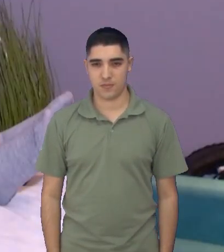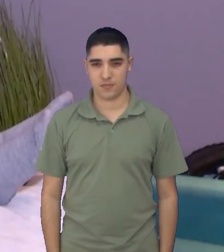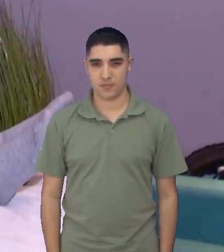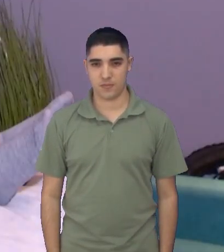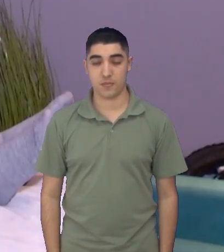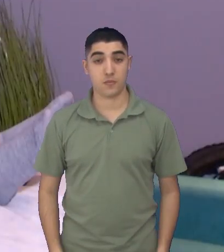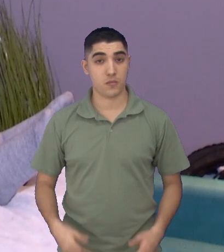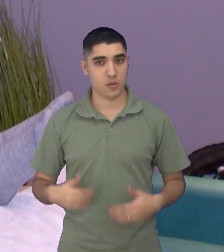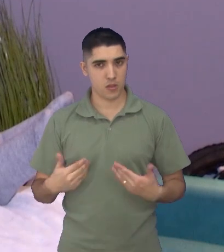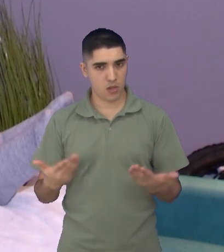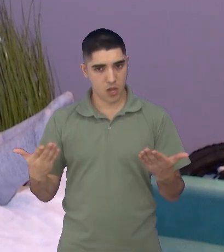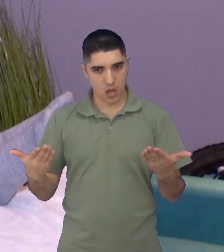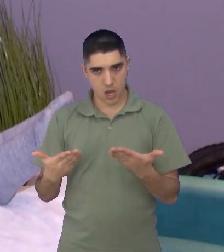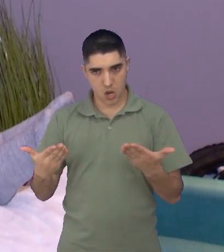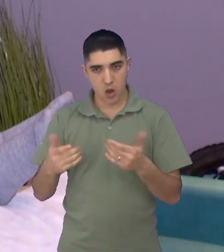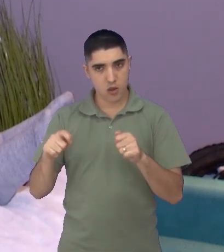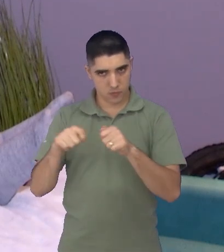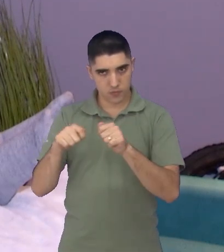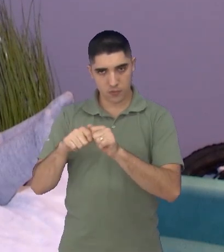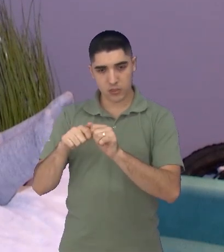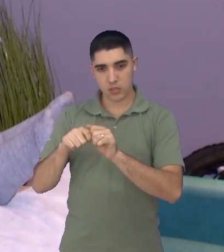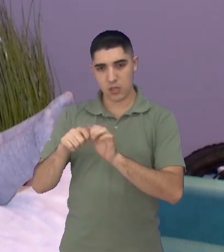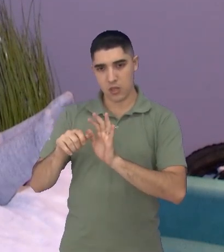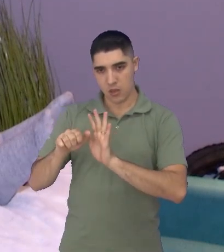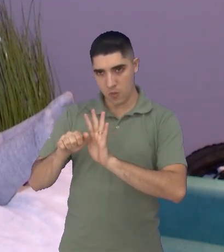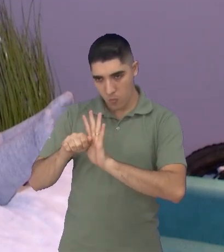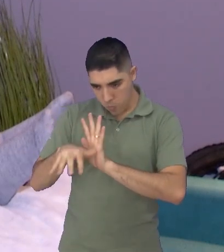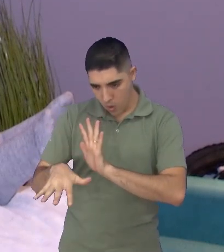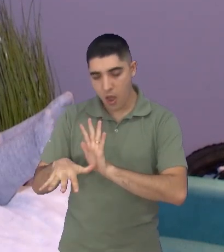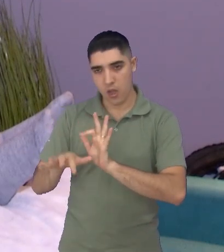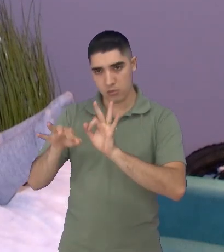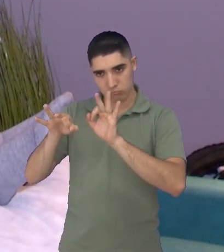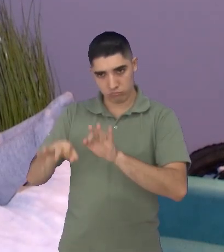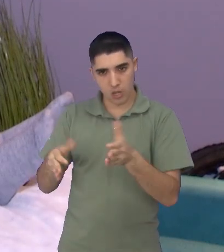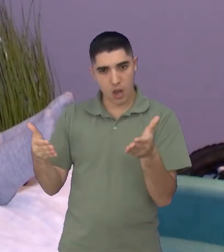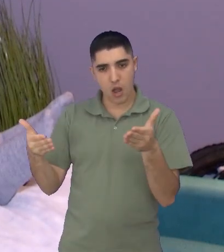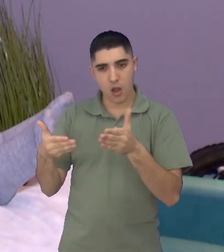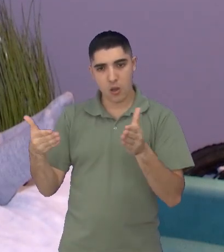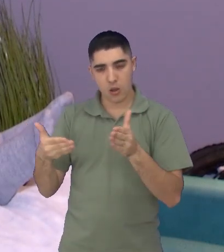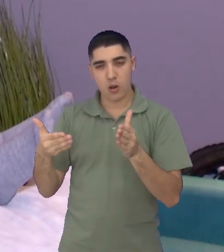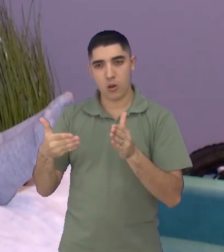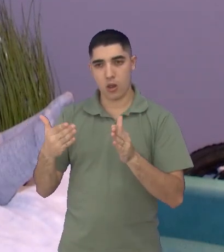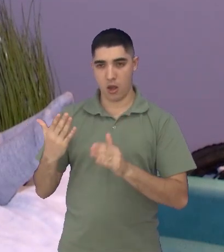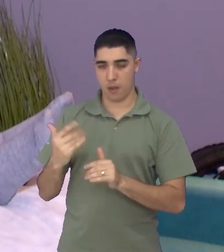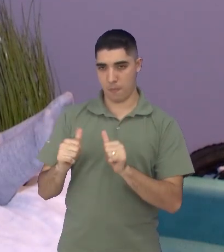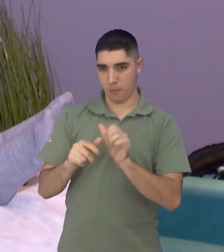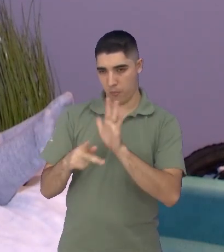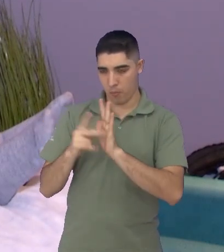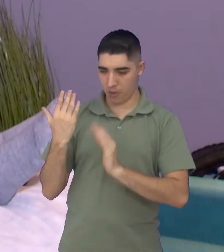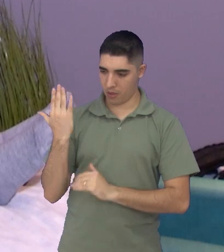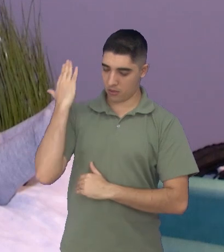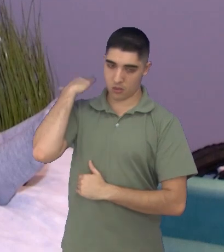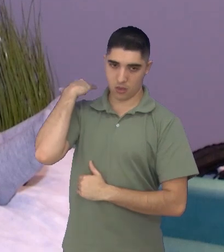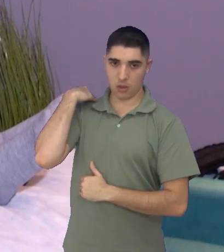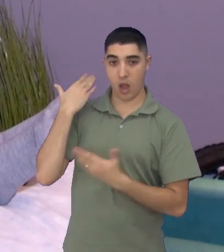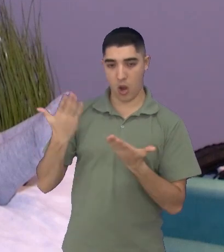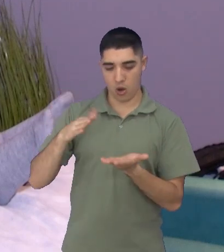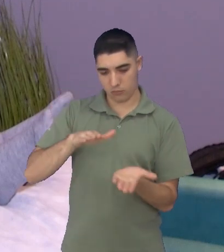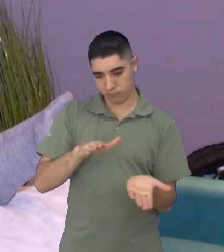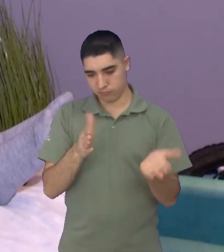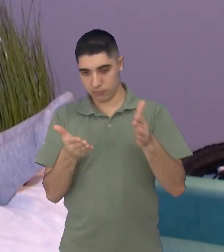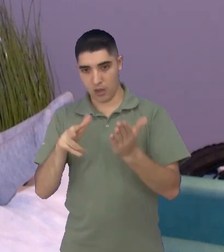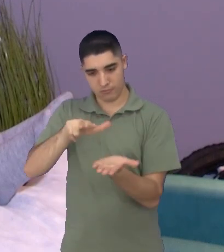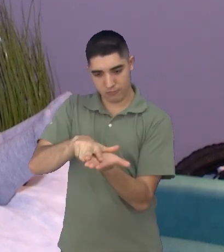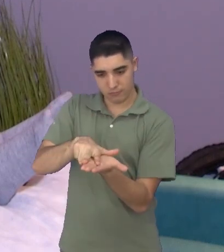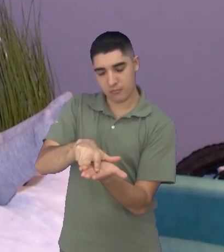Então agora você vai aplicar o reiki na parte de trás da paciente, é. Sim. Isso, né? Então a gente vai virar modelo.